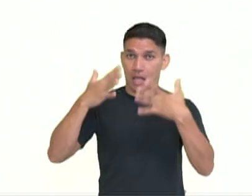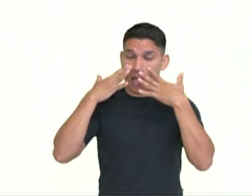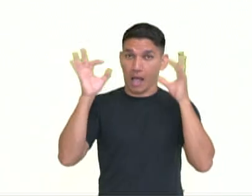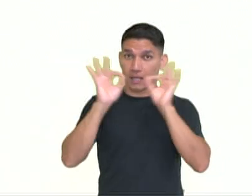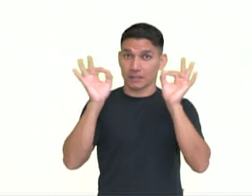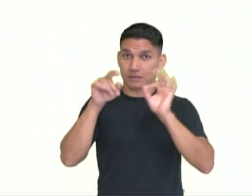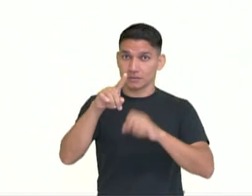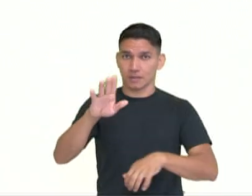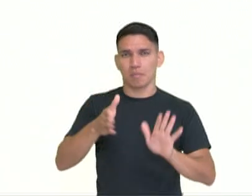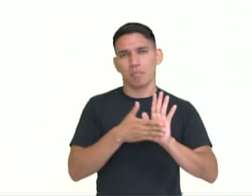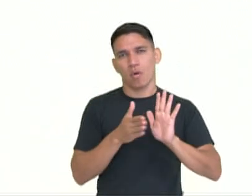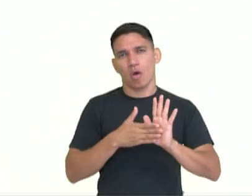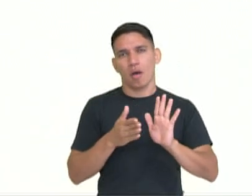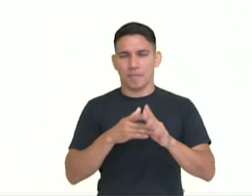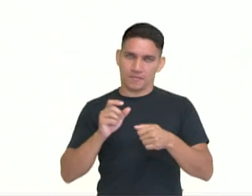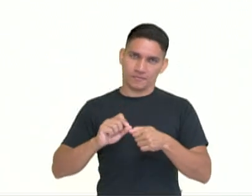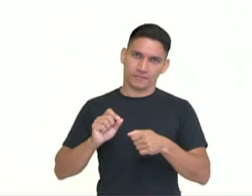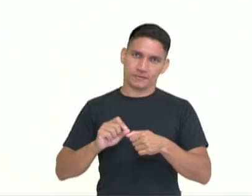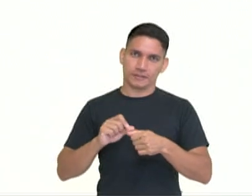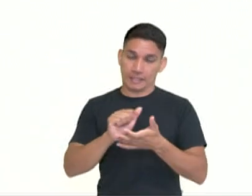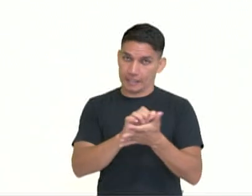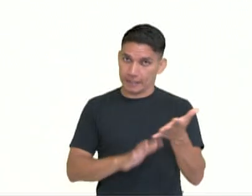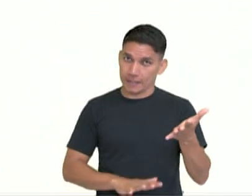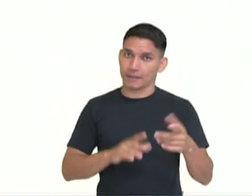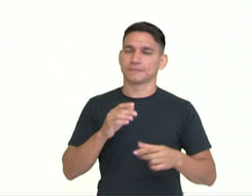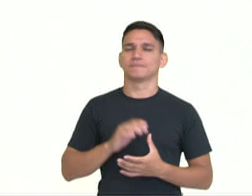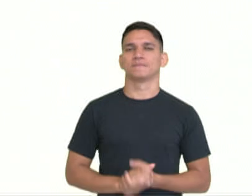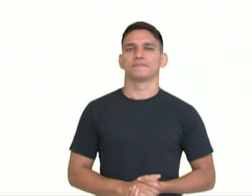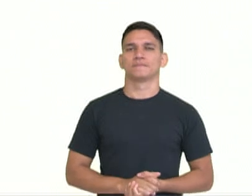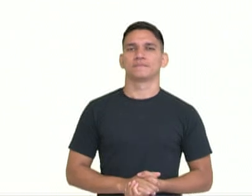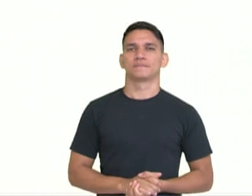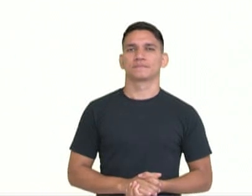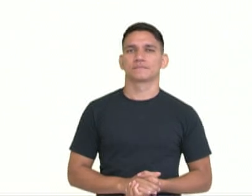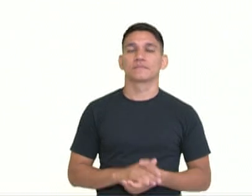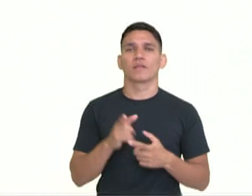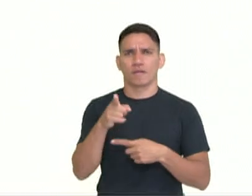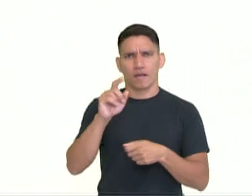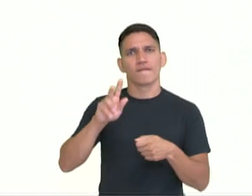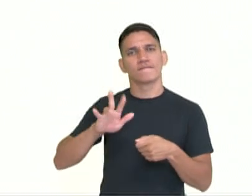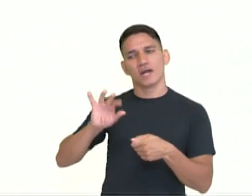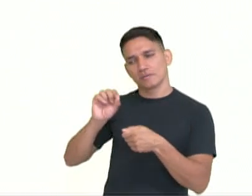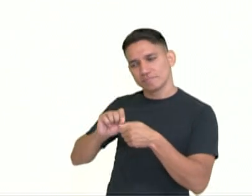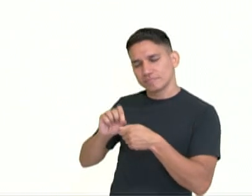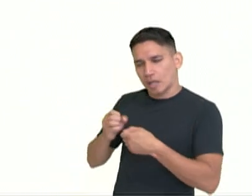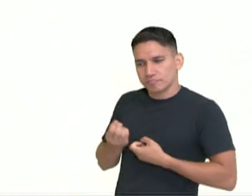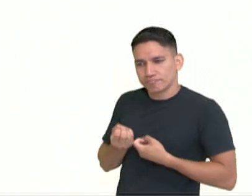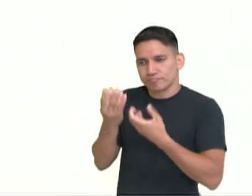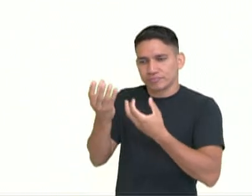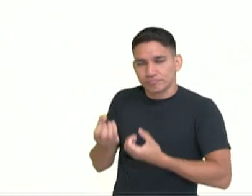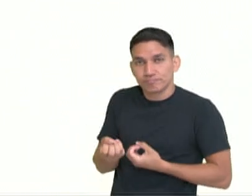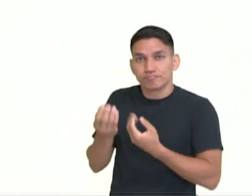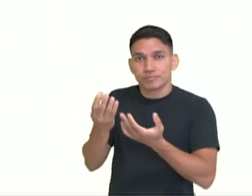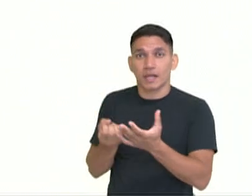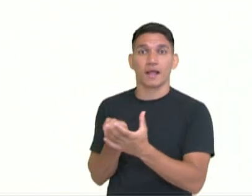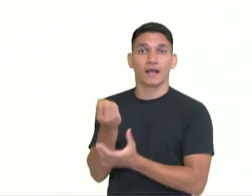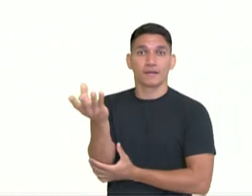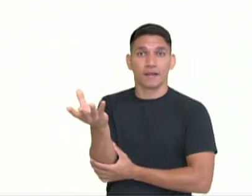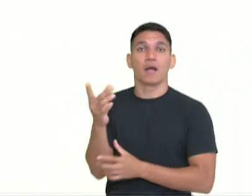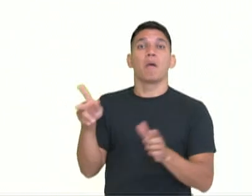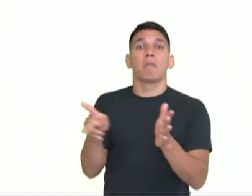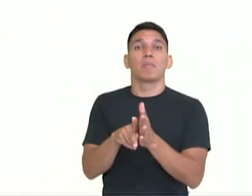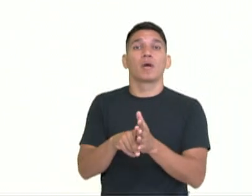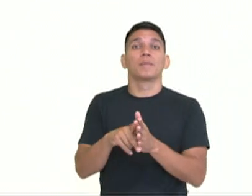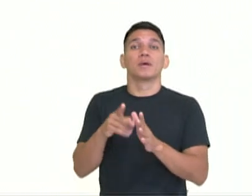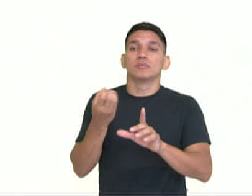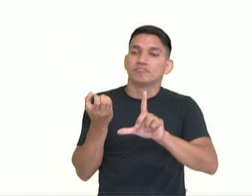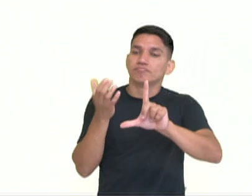atenção a essa proposta de atividade, porque agora é sua vez. Você produzirá uma notícia para circular em um site